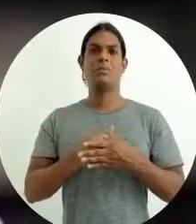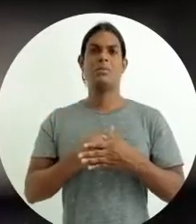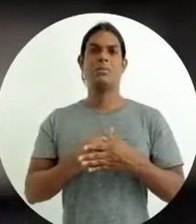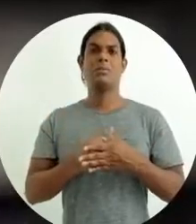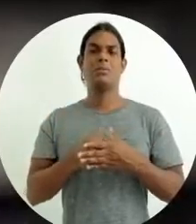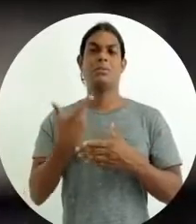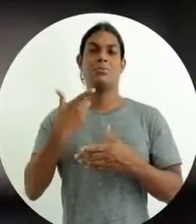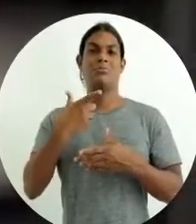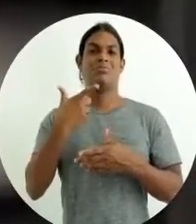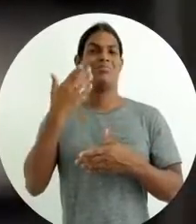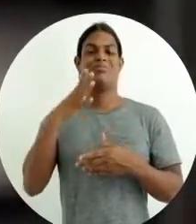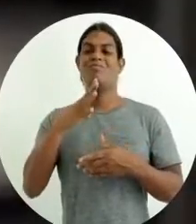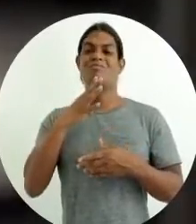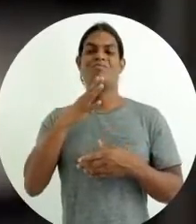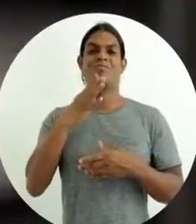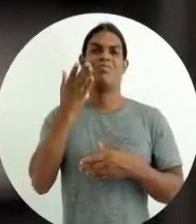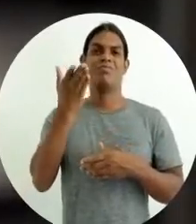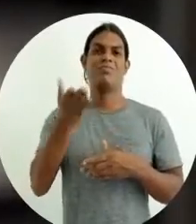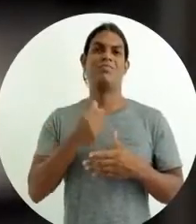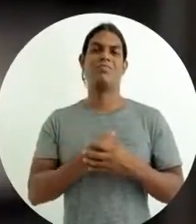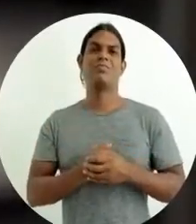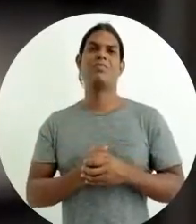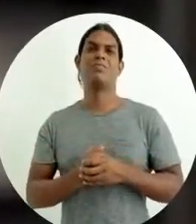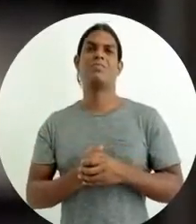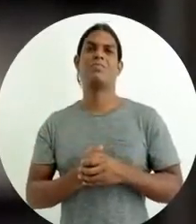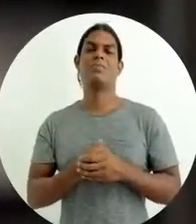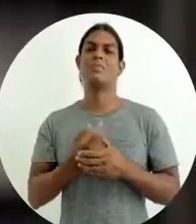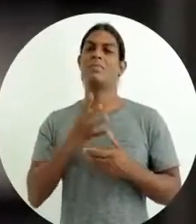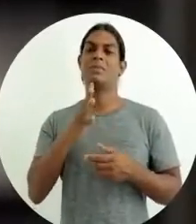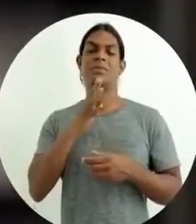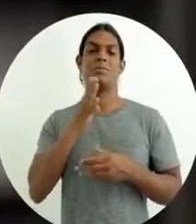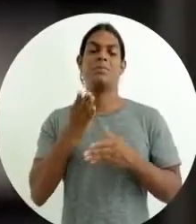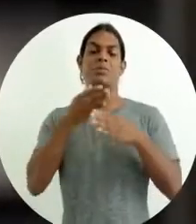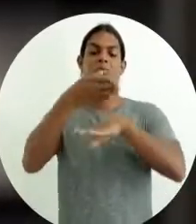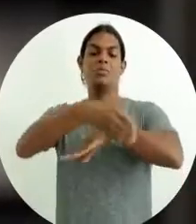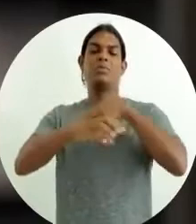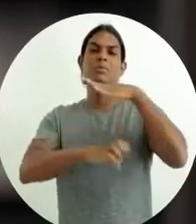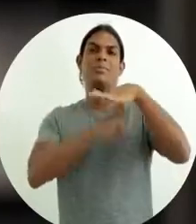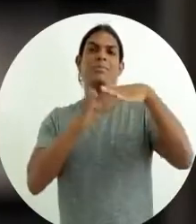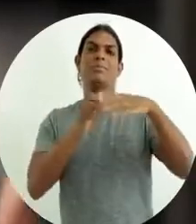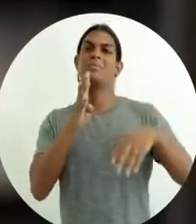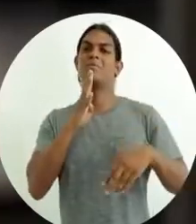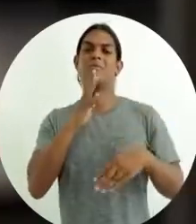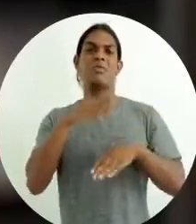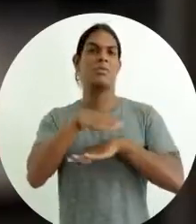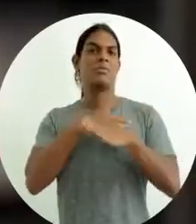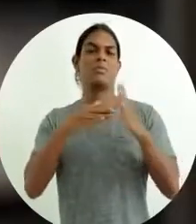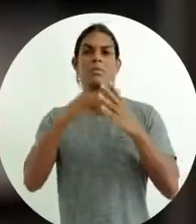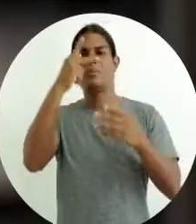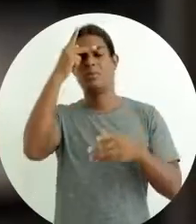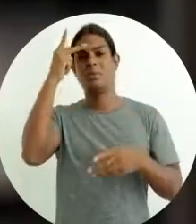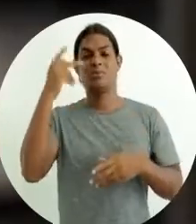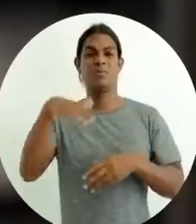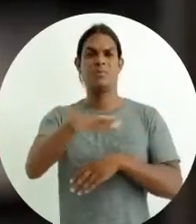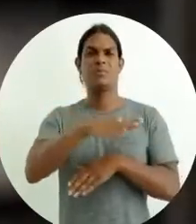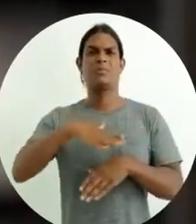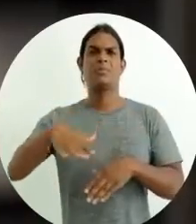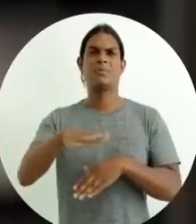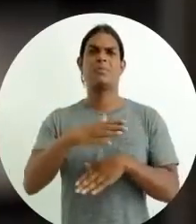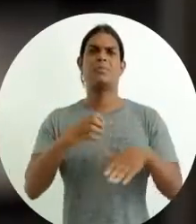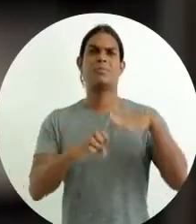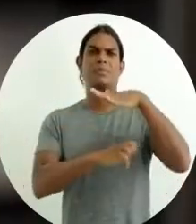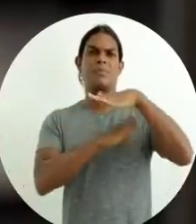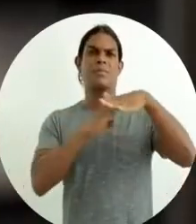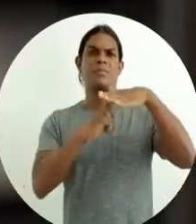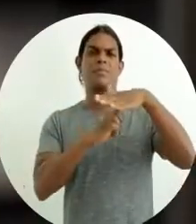tem o conhecimento de todas as pessoas na organização. E causar uma boa impressão é